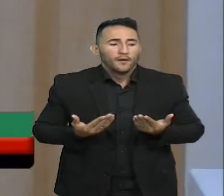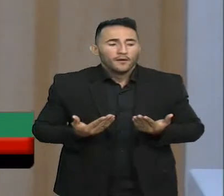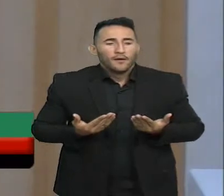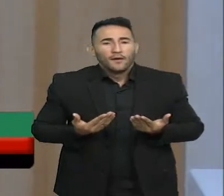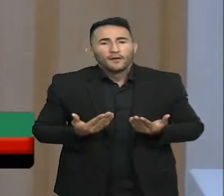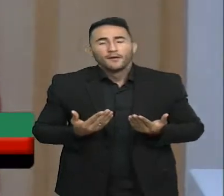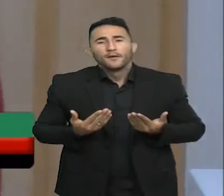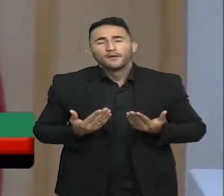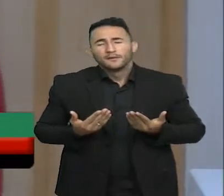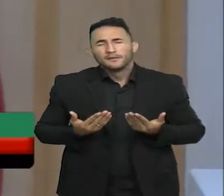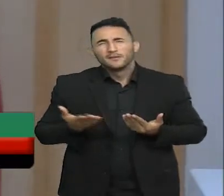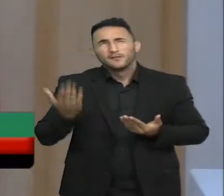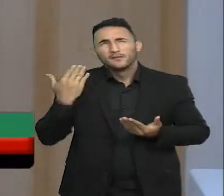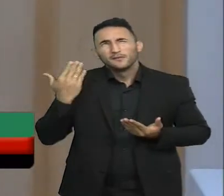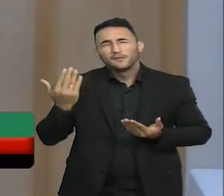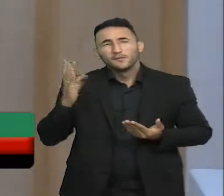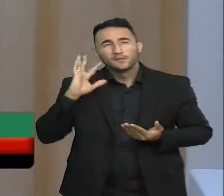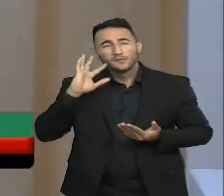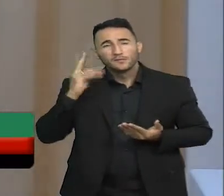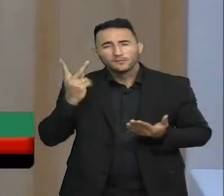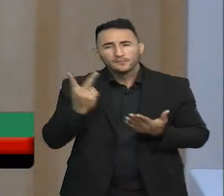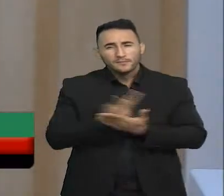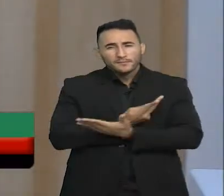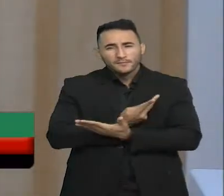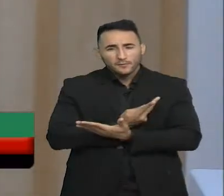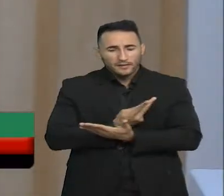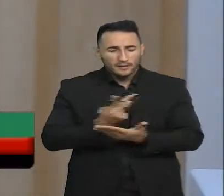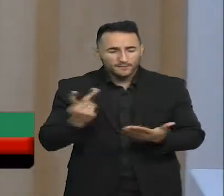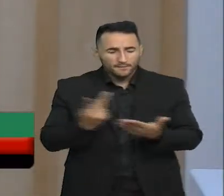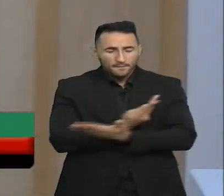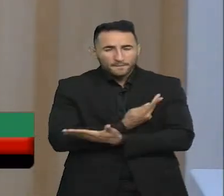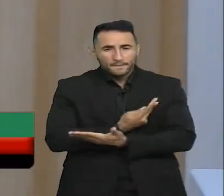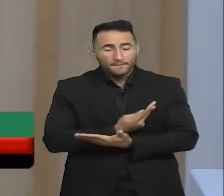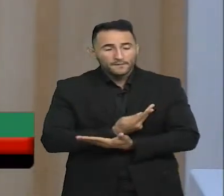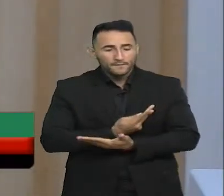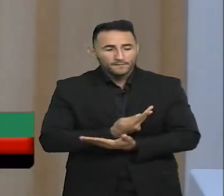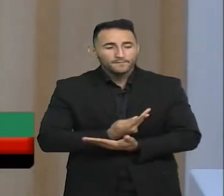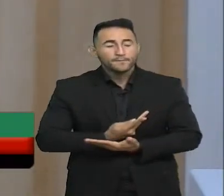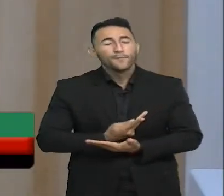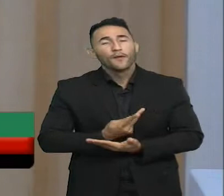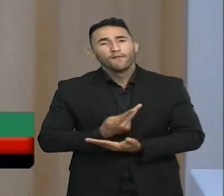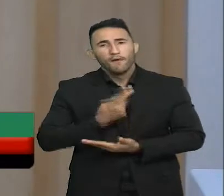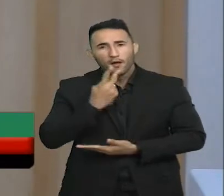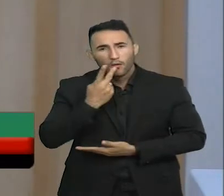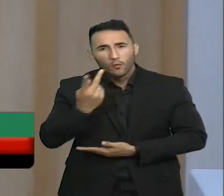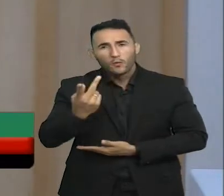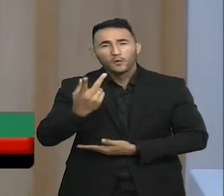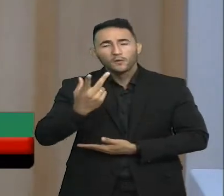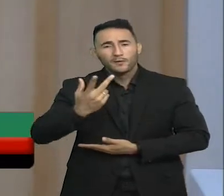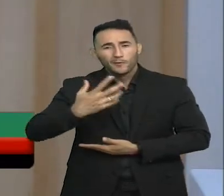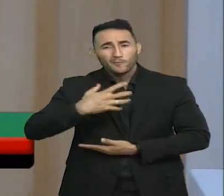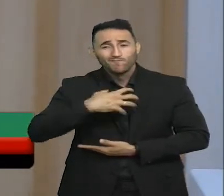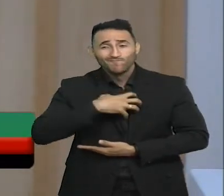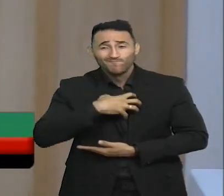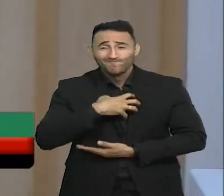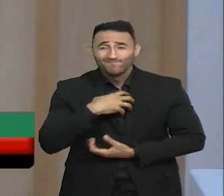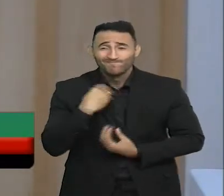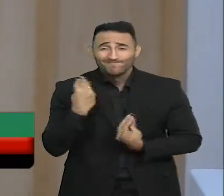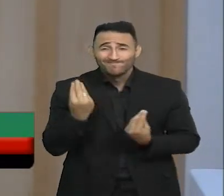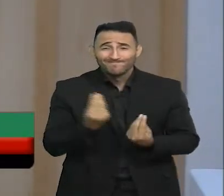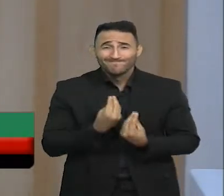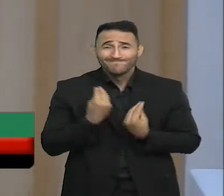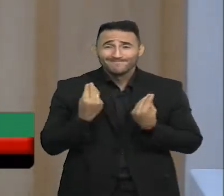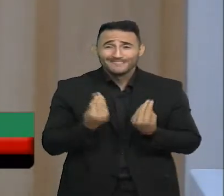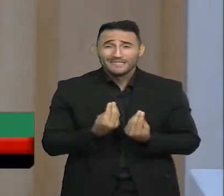do mês passado, e eu disse e repito que foi um lugar que eu me senti muito à vontade, porque ali